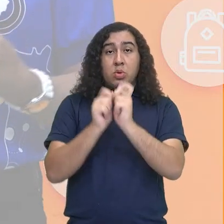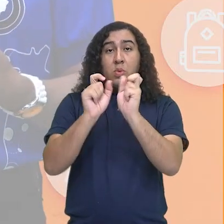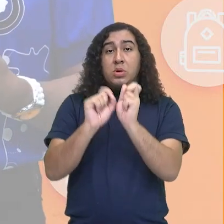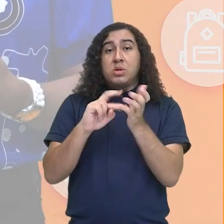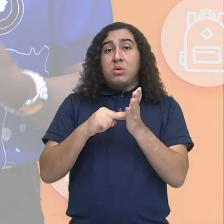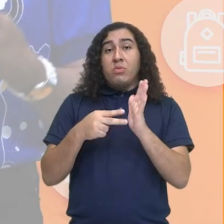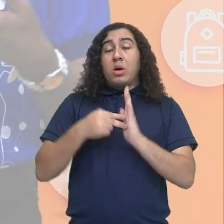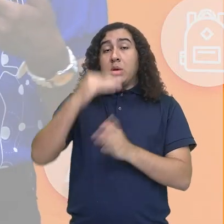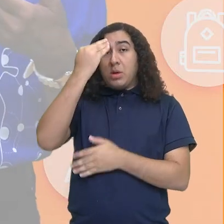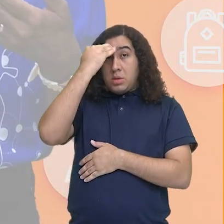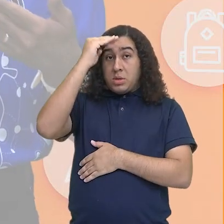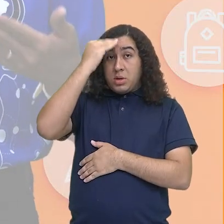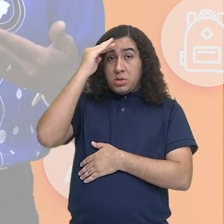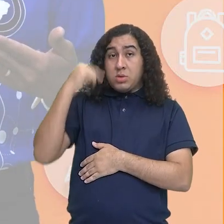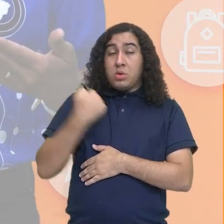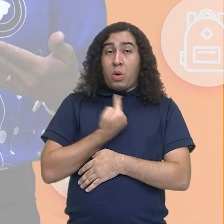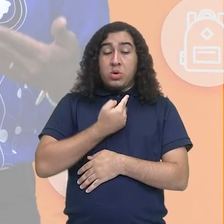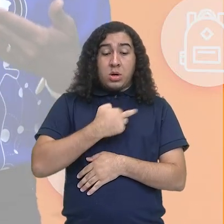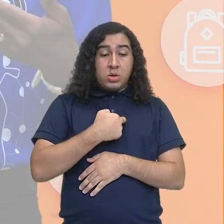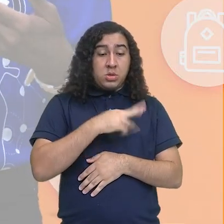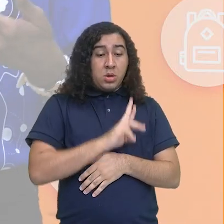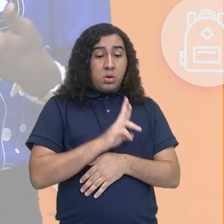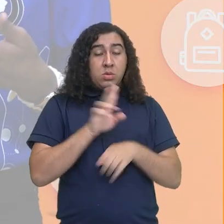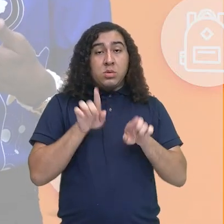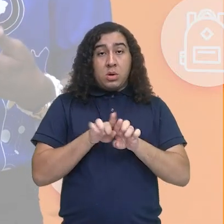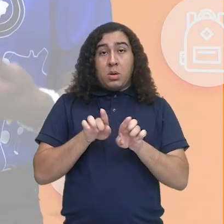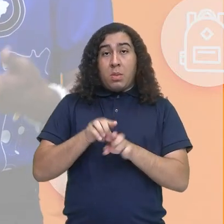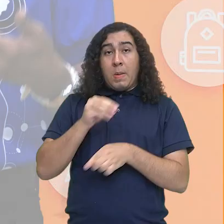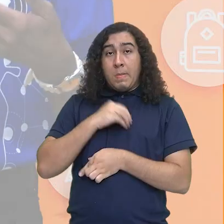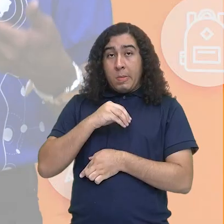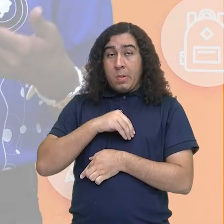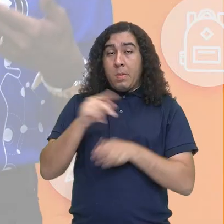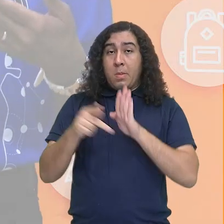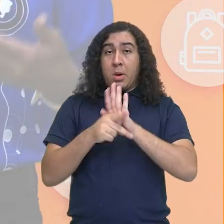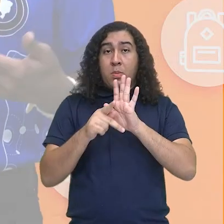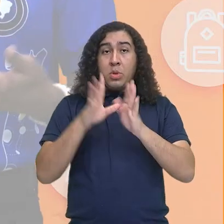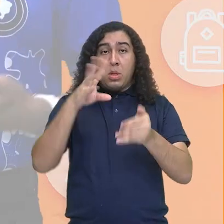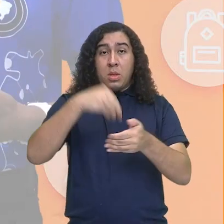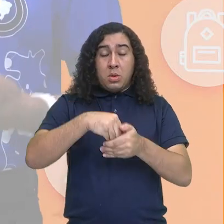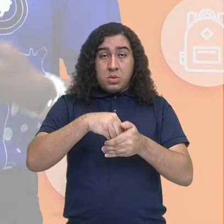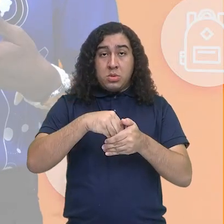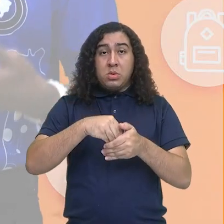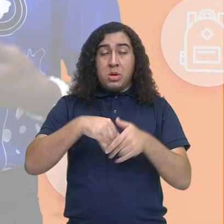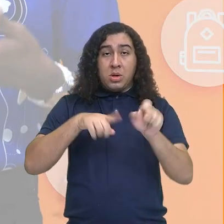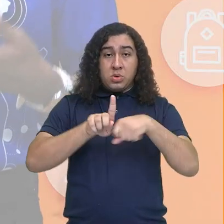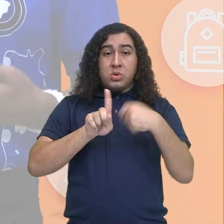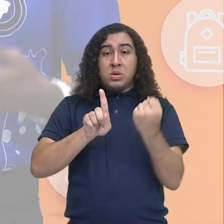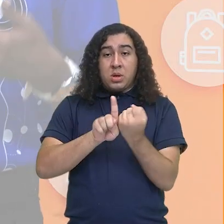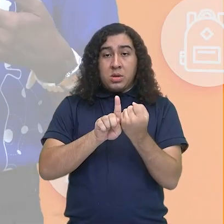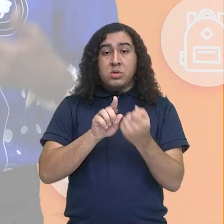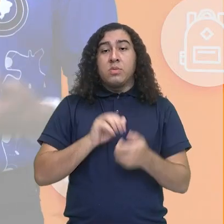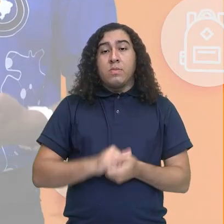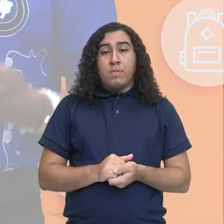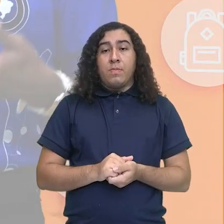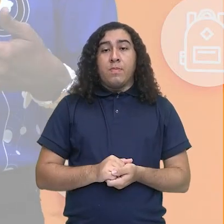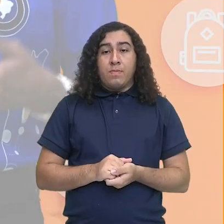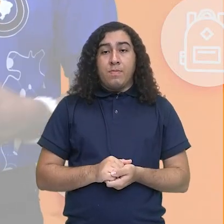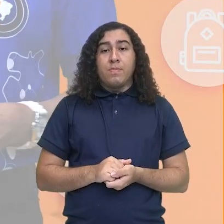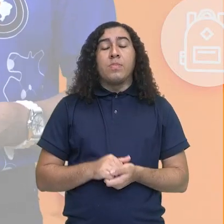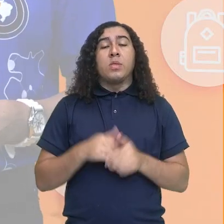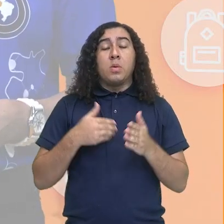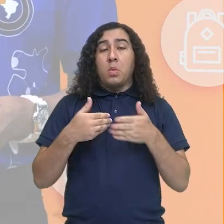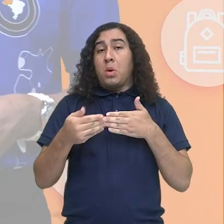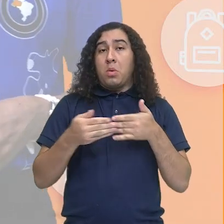fazer entender o sagrado e o profano nas sociedades, sejam elas